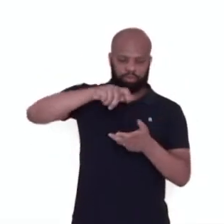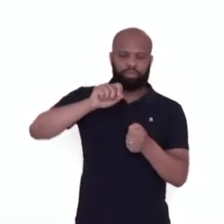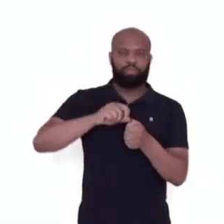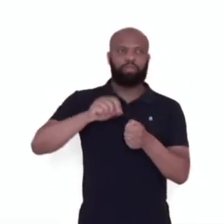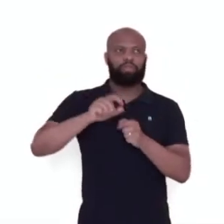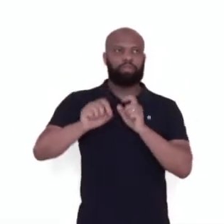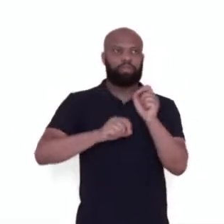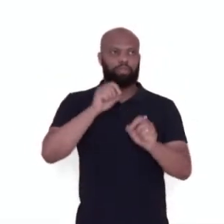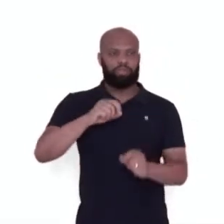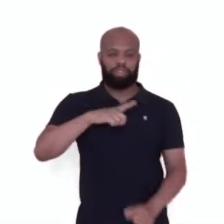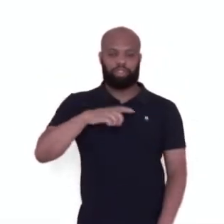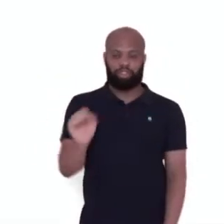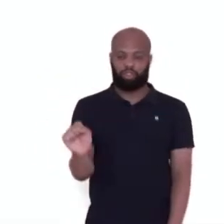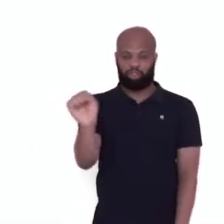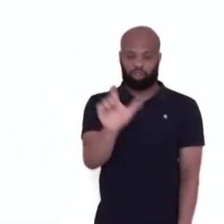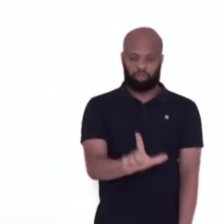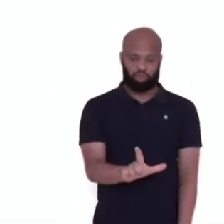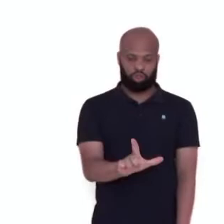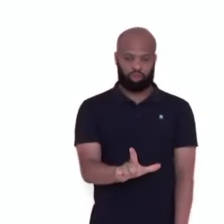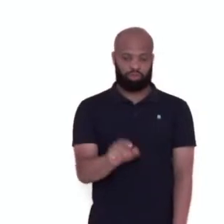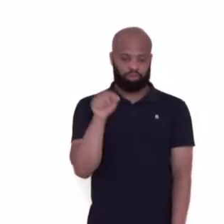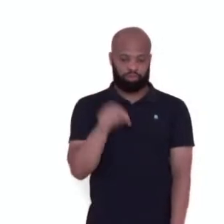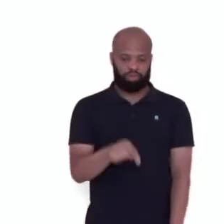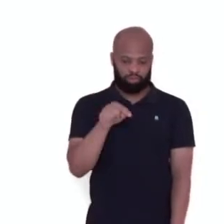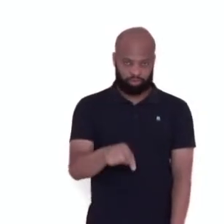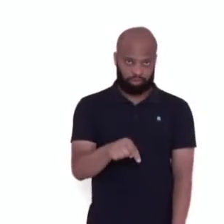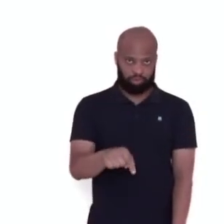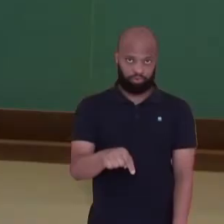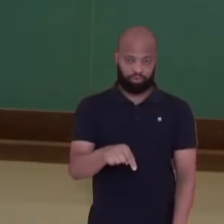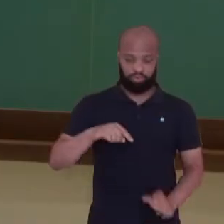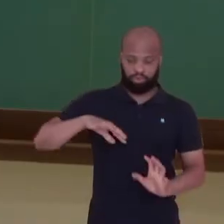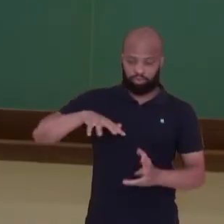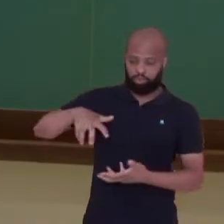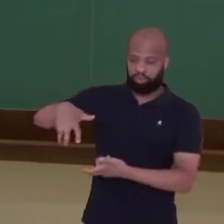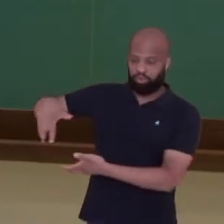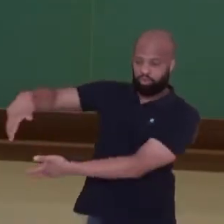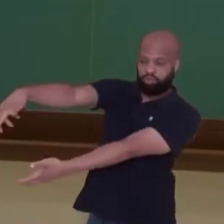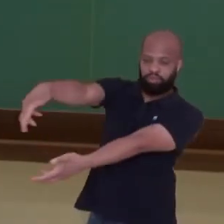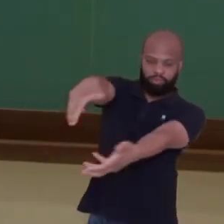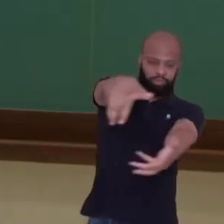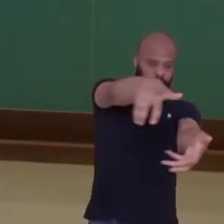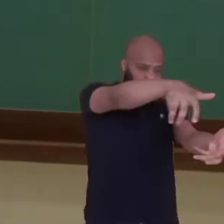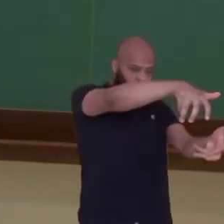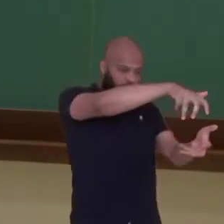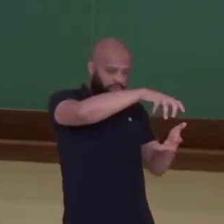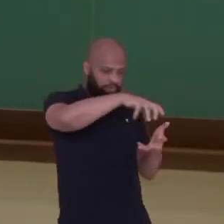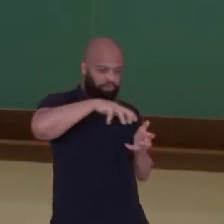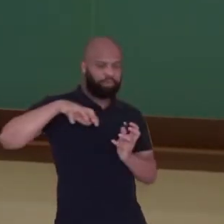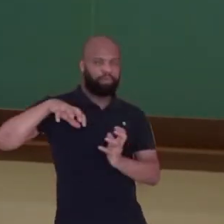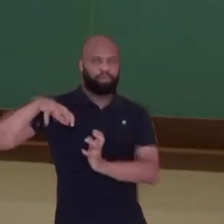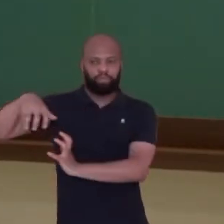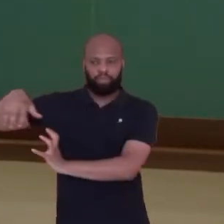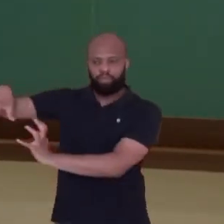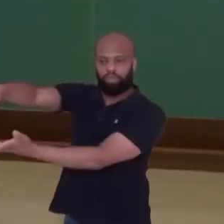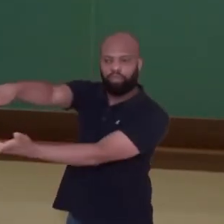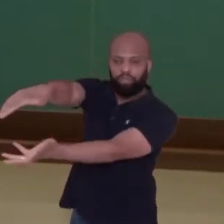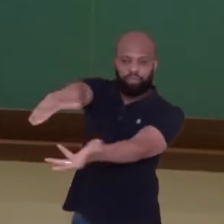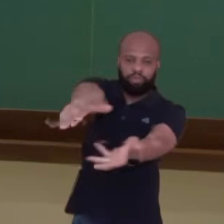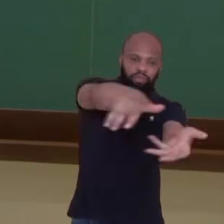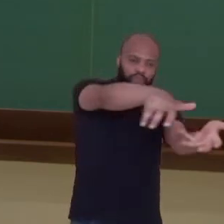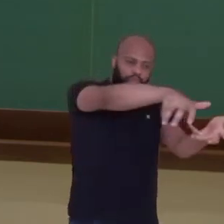realiza em torno do Sol e assim percorrendo uma órbita elíptica.